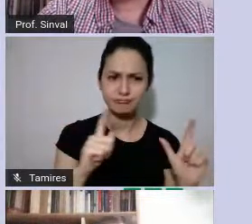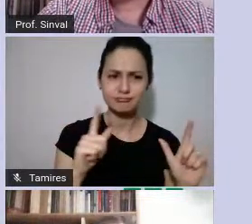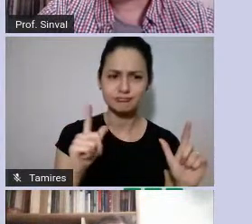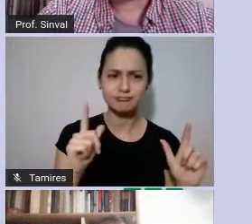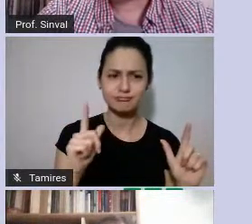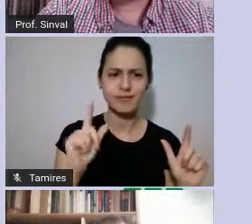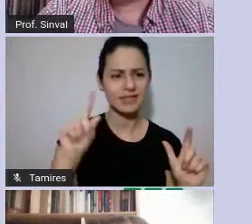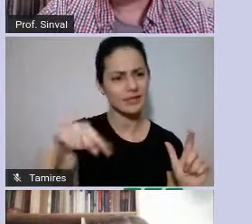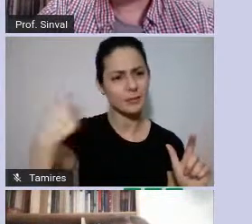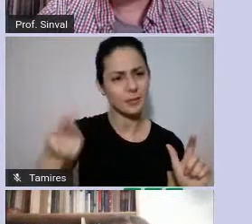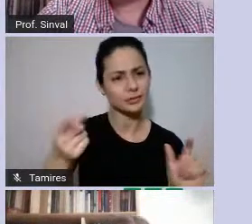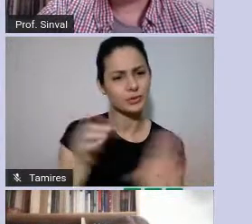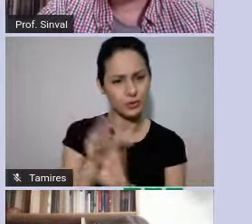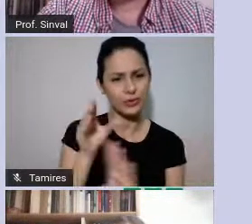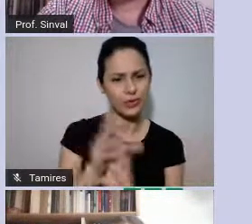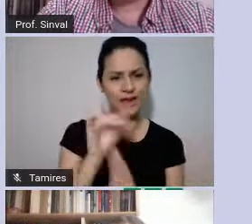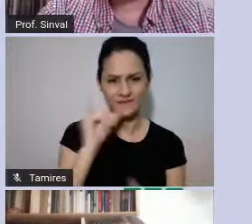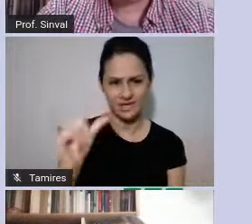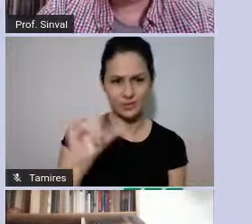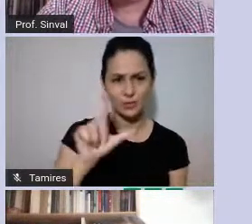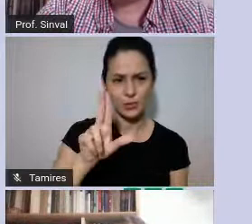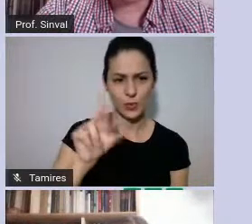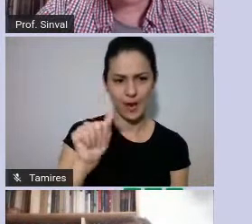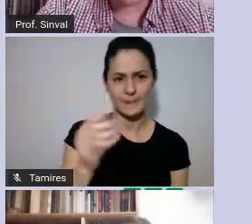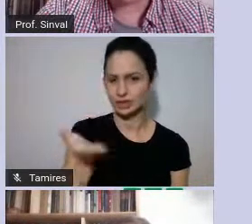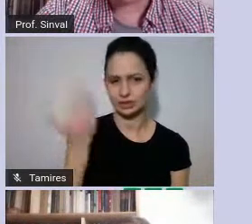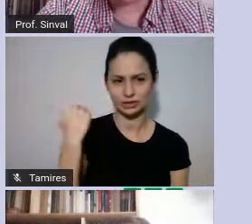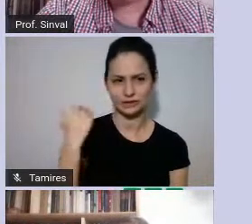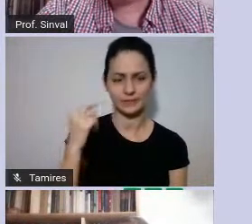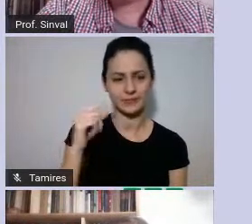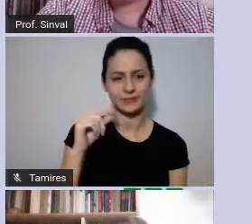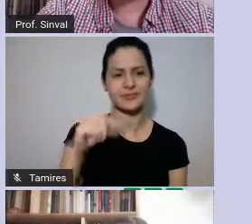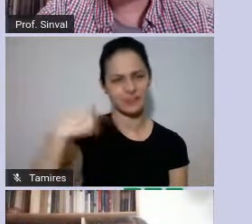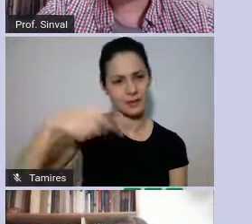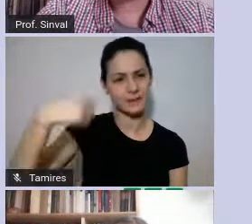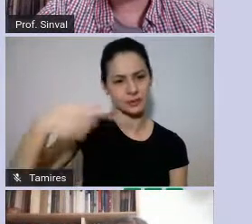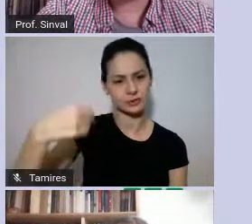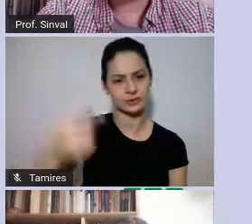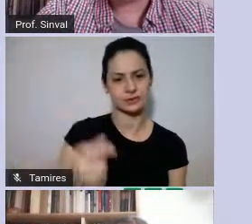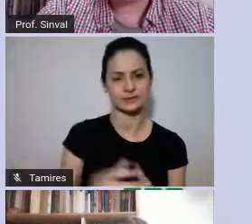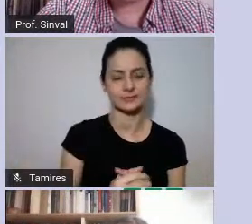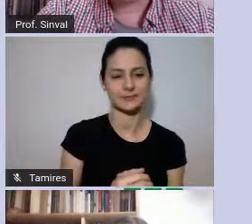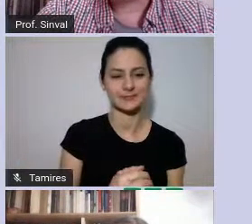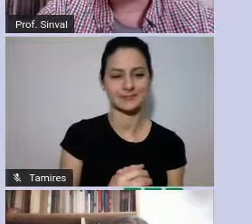puedo orientar, Luan? Puedes passar um pouquinho mais adelante?